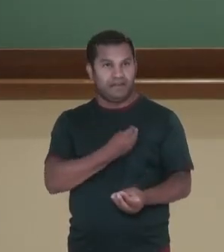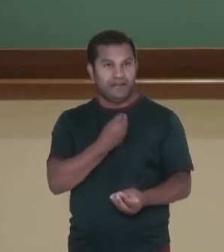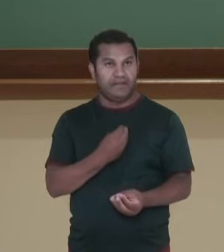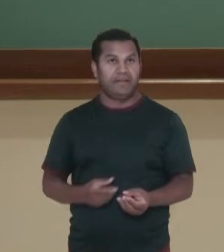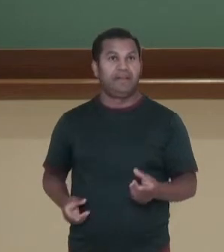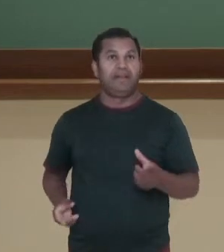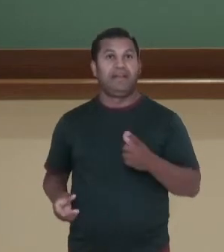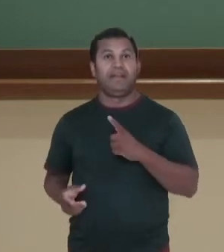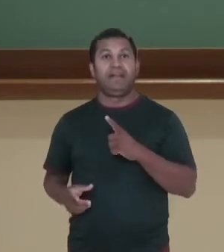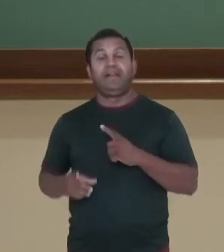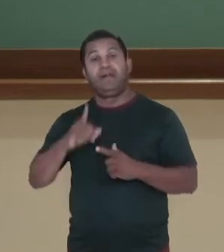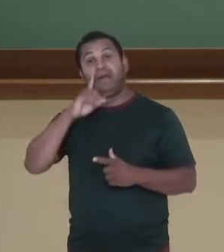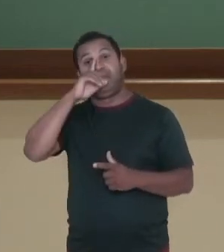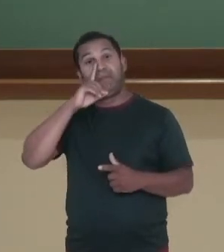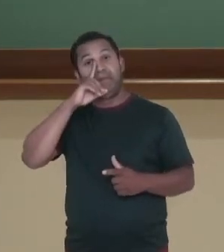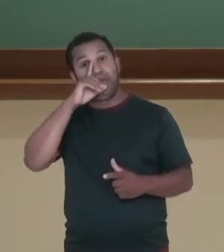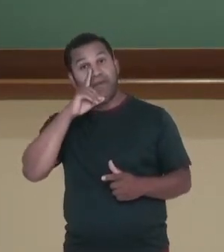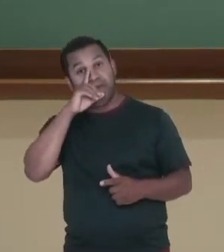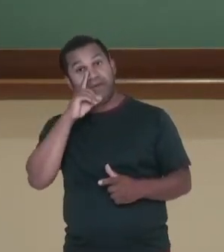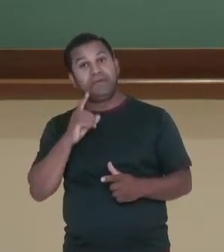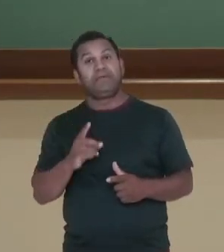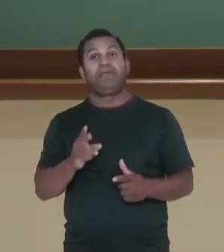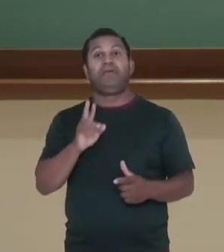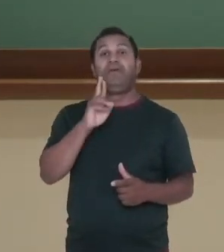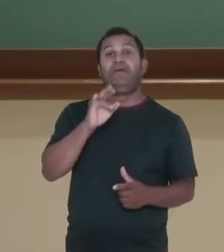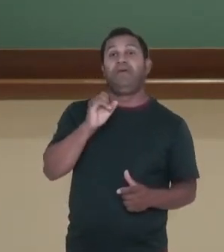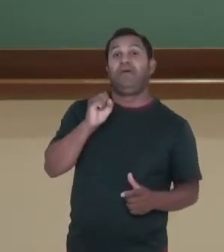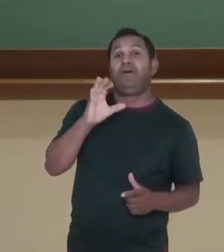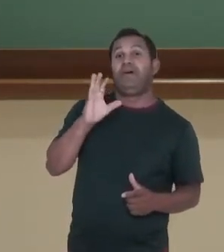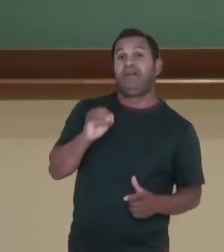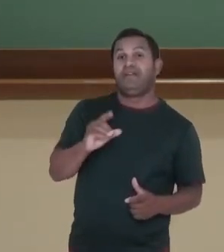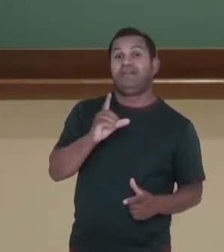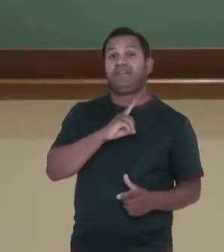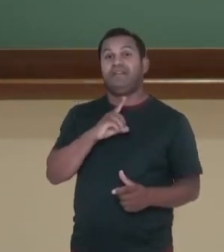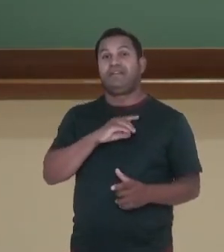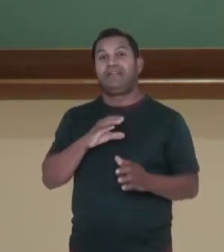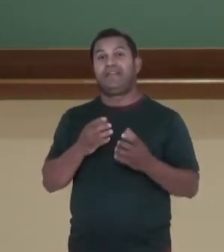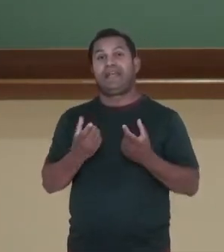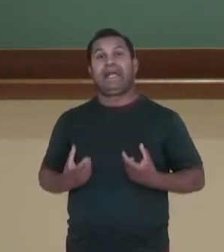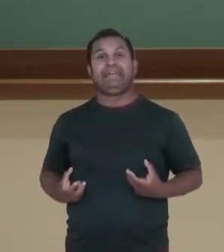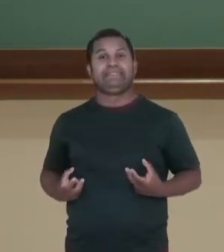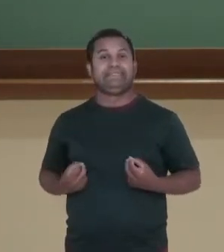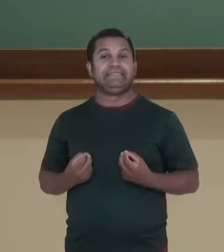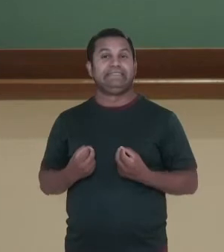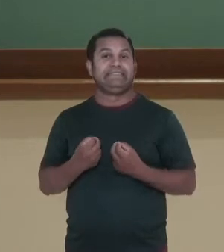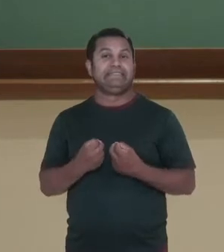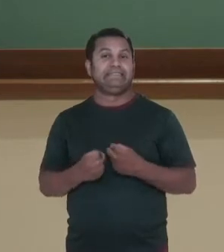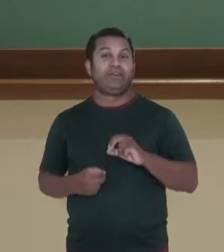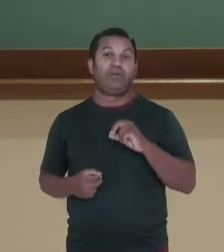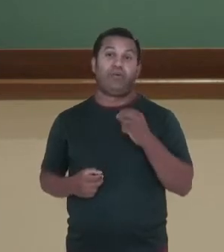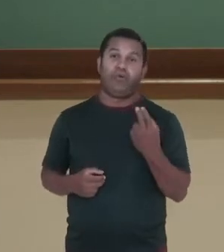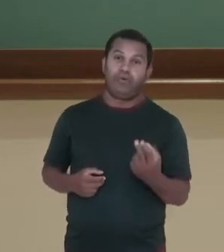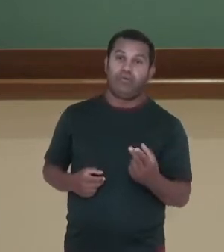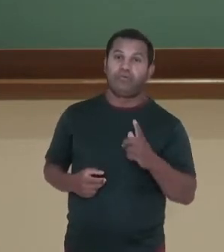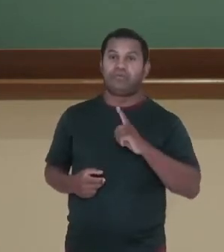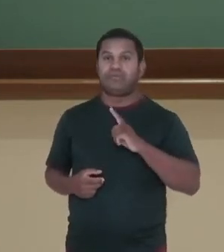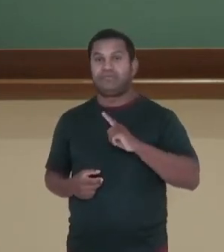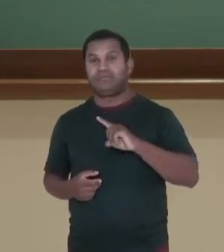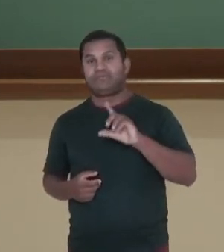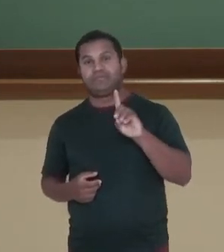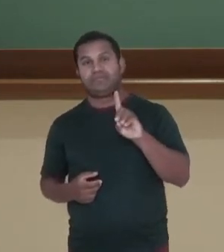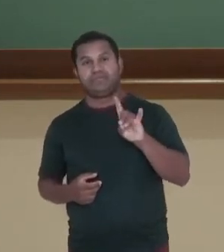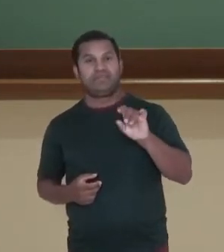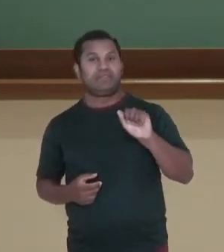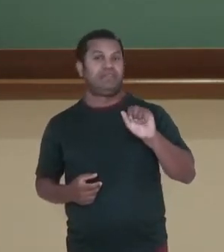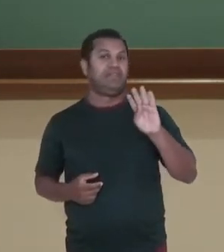de ter câncer. Ou risco de ter diabetes, né? Então, o que que eu faço? Eu pego o casal, vai